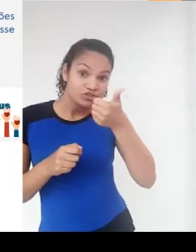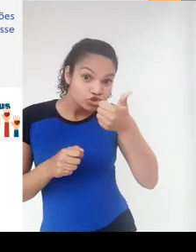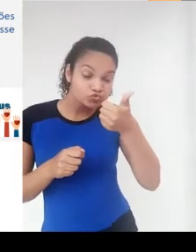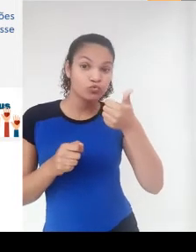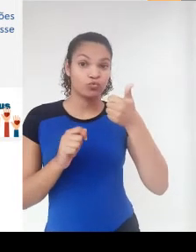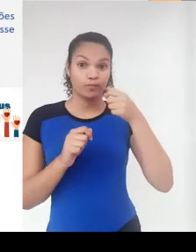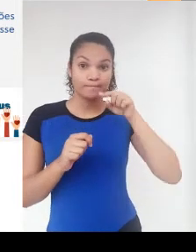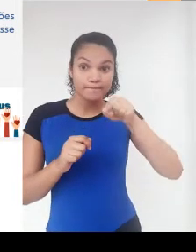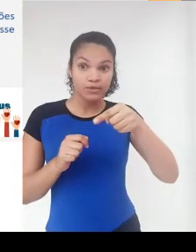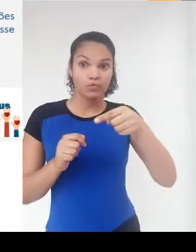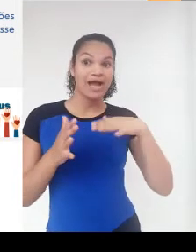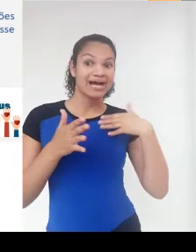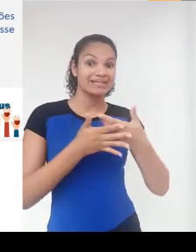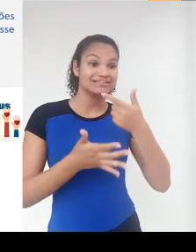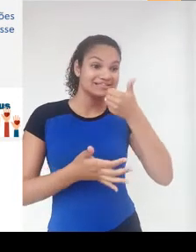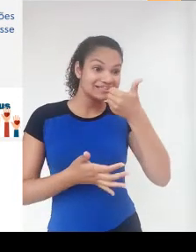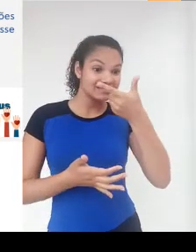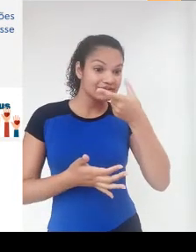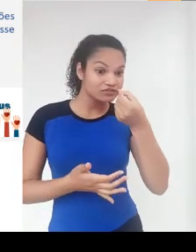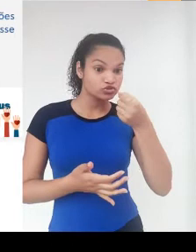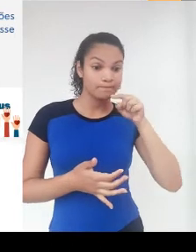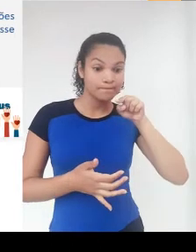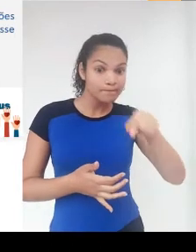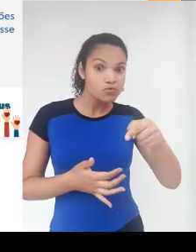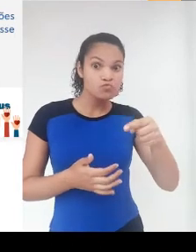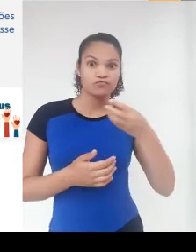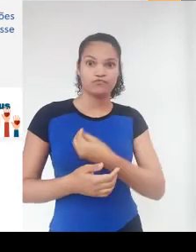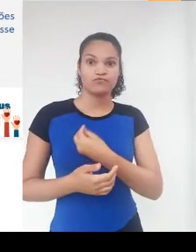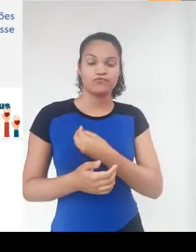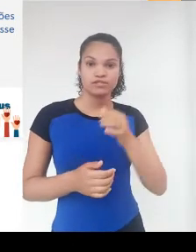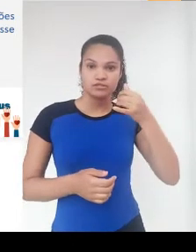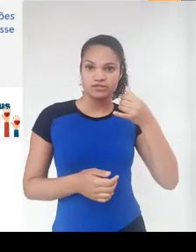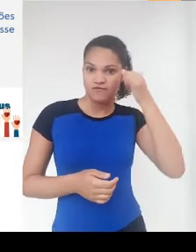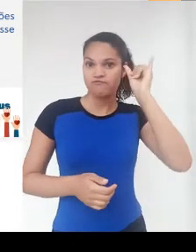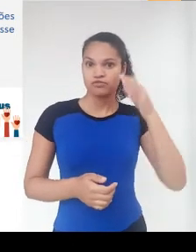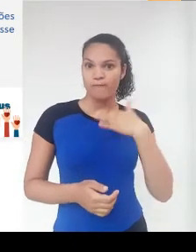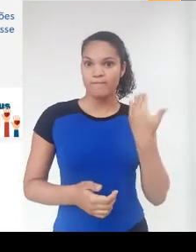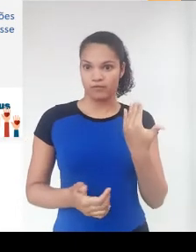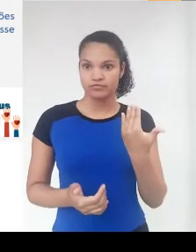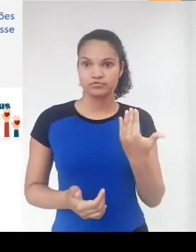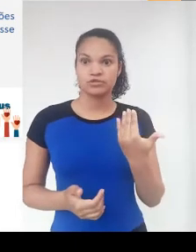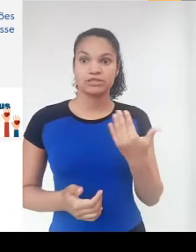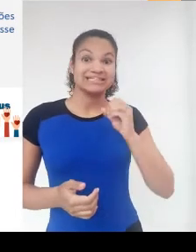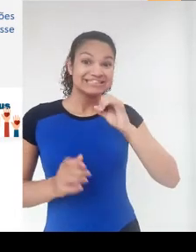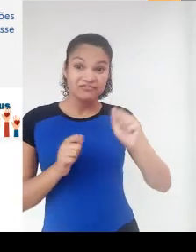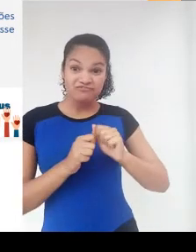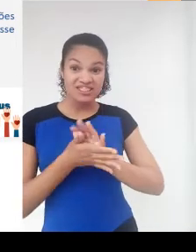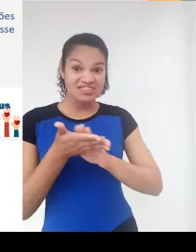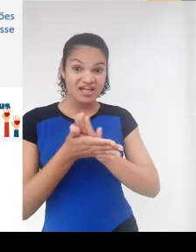mil até 120 mil vidas. E que se não fizéssemos nada, a pandemia poderia matar até 40 milhões de